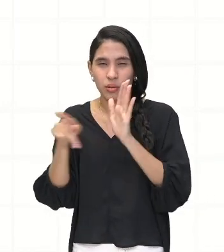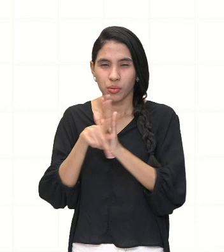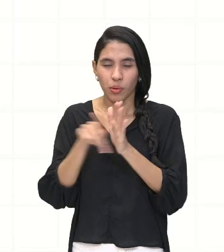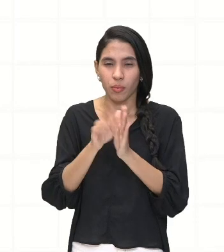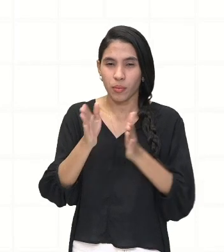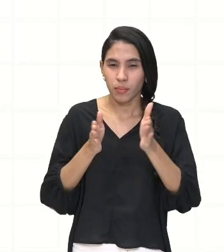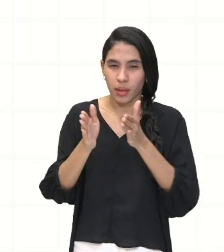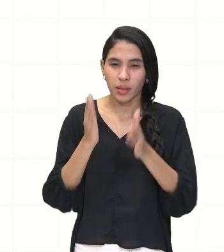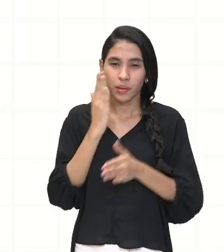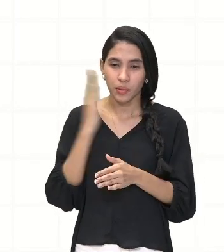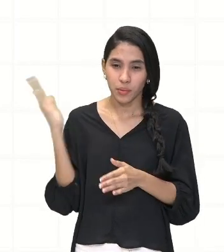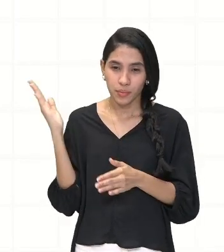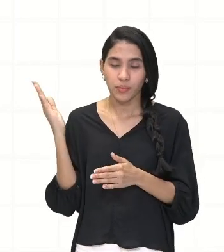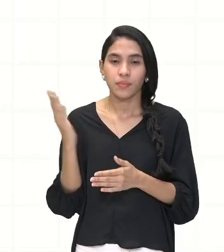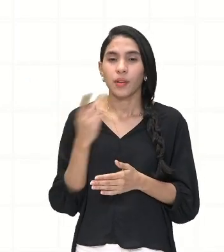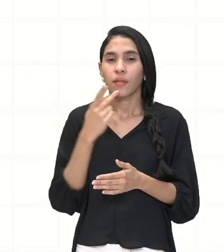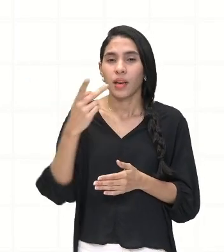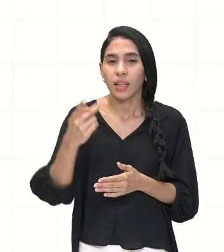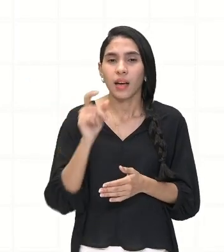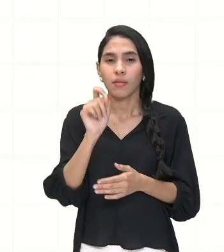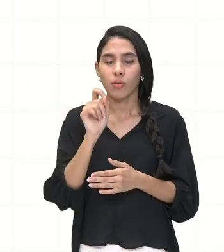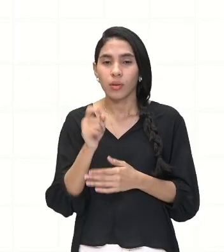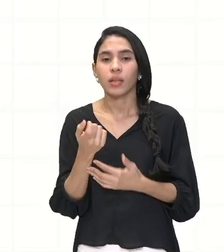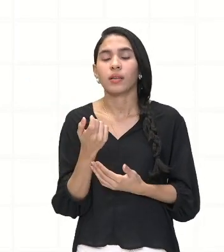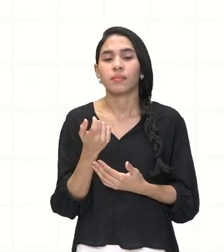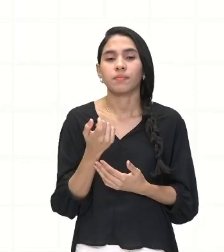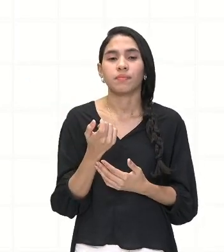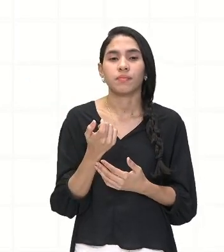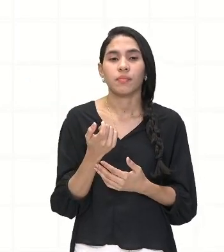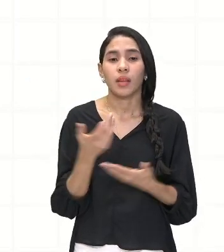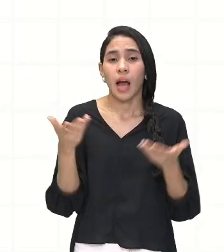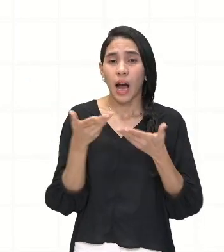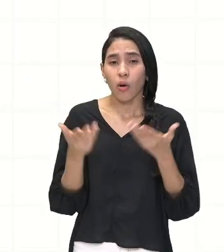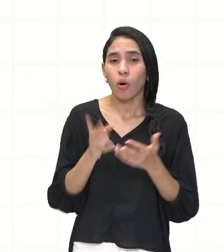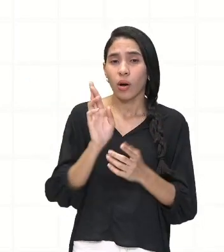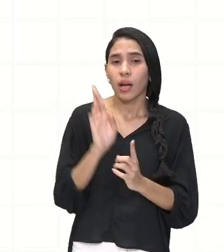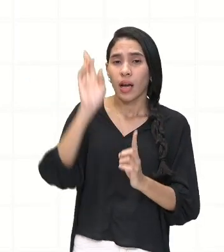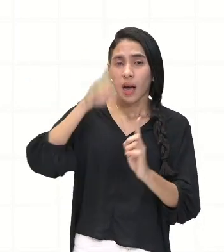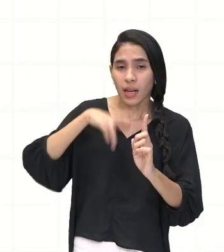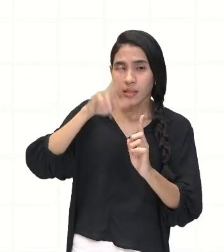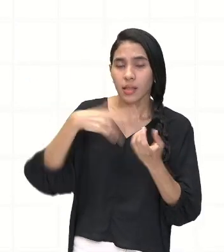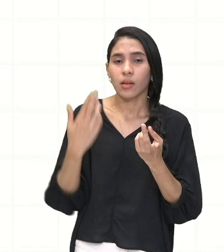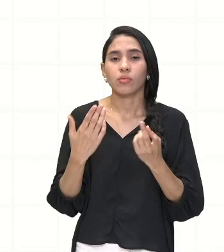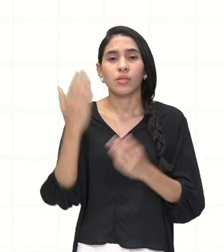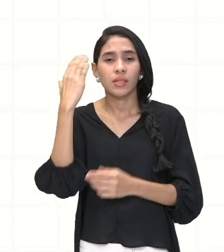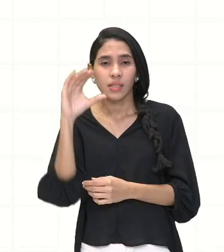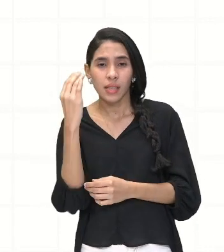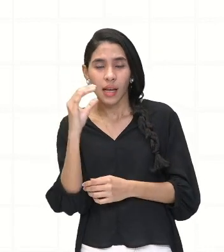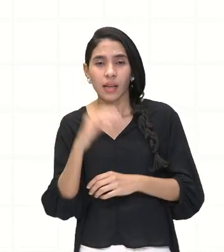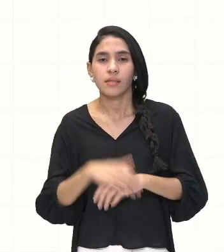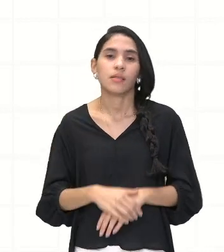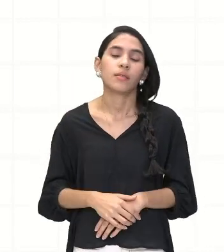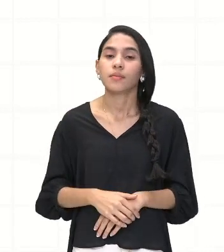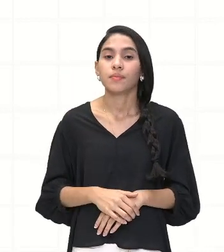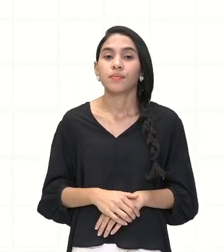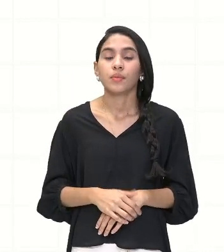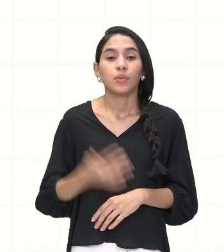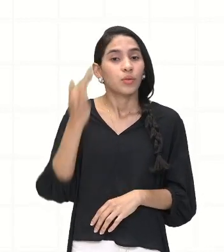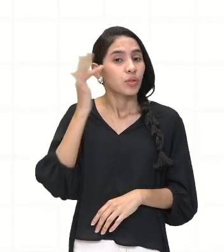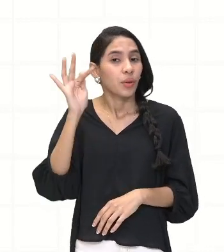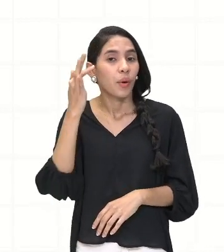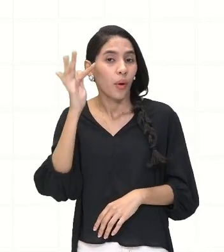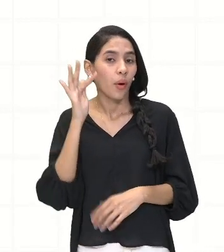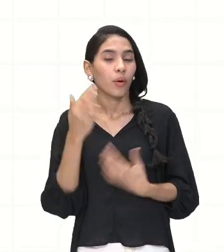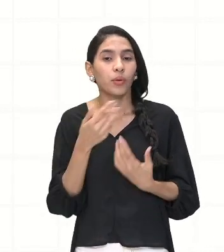das Trevas, então eles vêm iluminar com a razão, com a ciência. Então, os teóricos do Iluminismo, eles